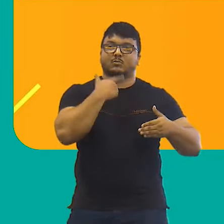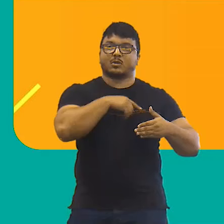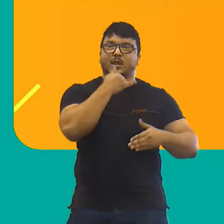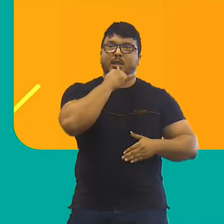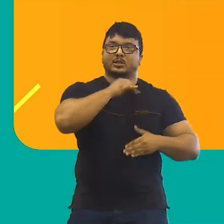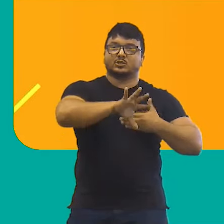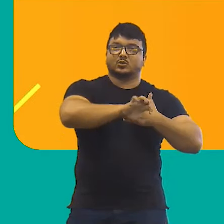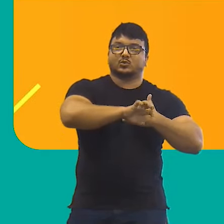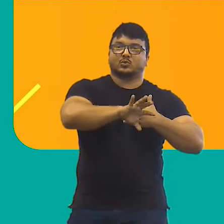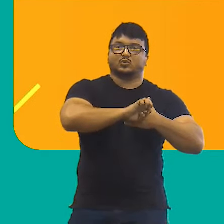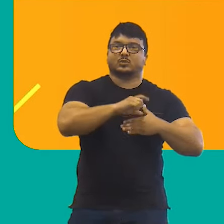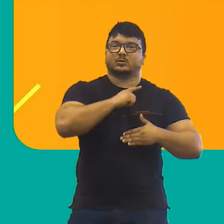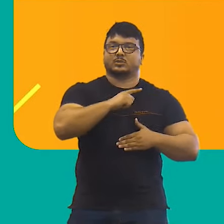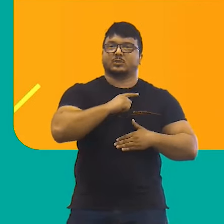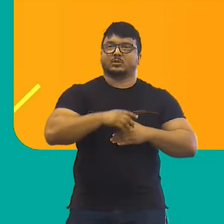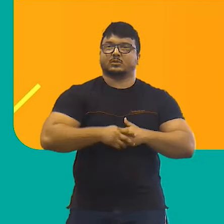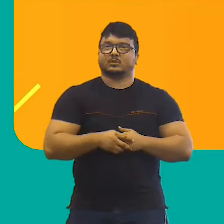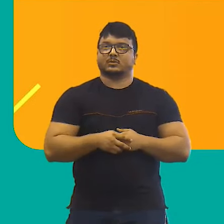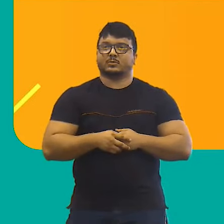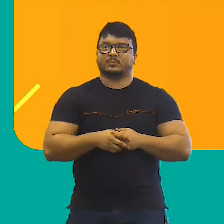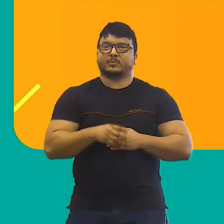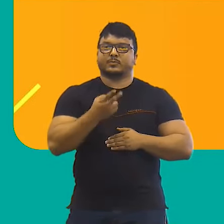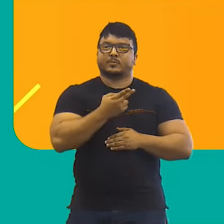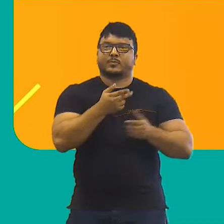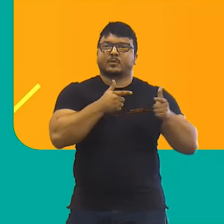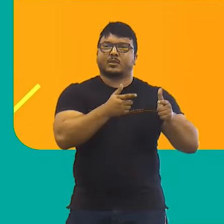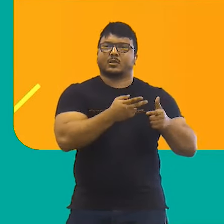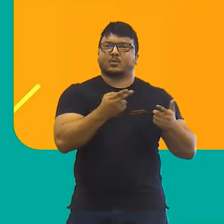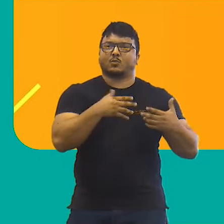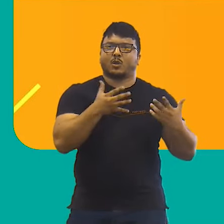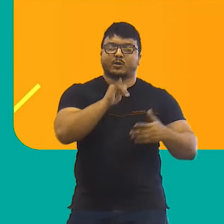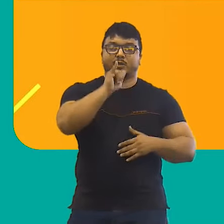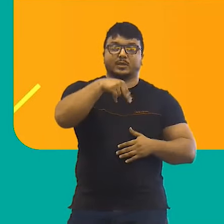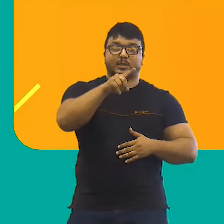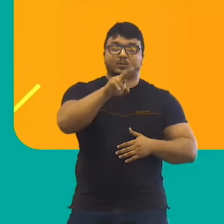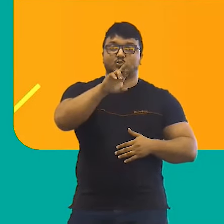do meu celular. O nome disso é indução